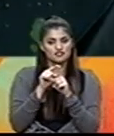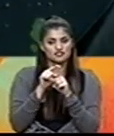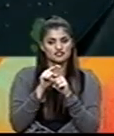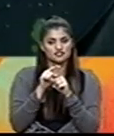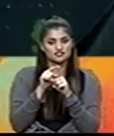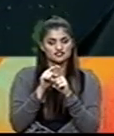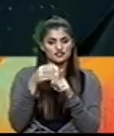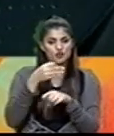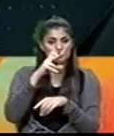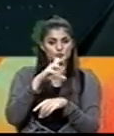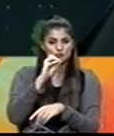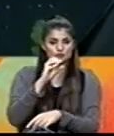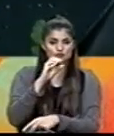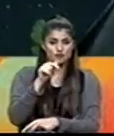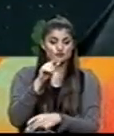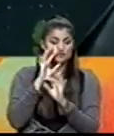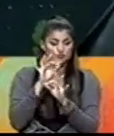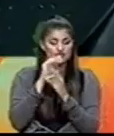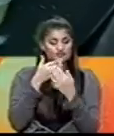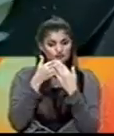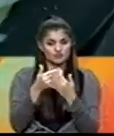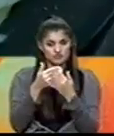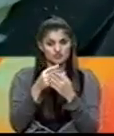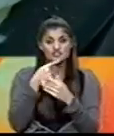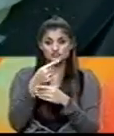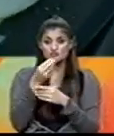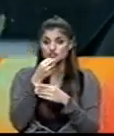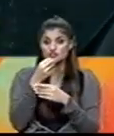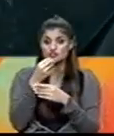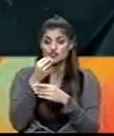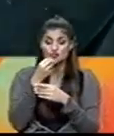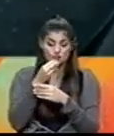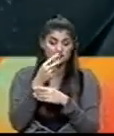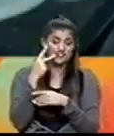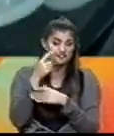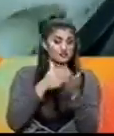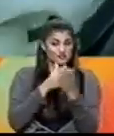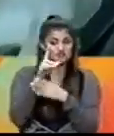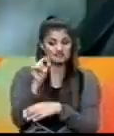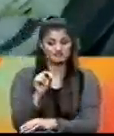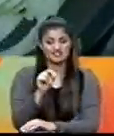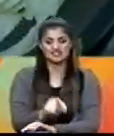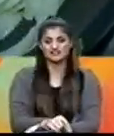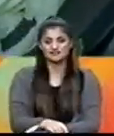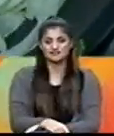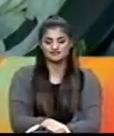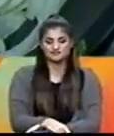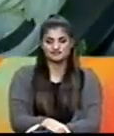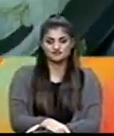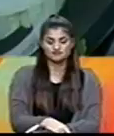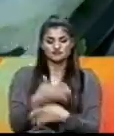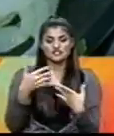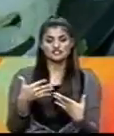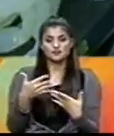profilaxias que foram pedidas. E dizemos que a comida, não, a vida continua e a comida também. Também, também. Também faz parte da vida. Ora, meu caro